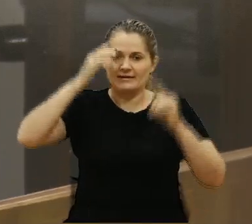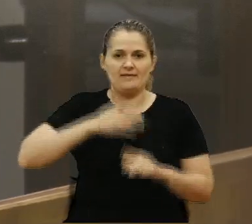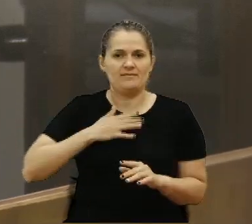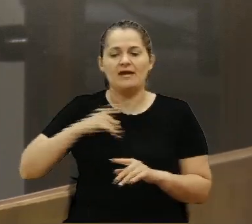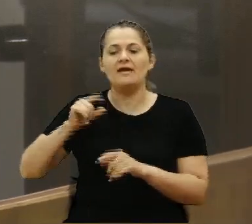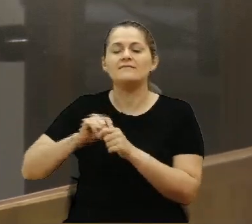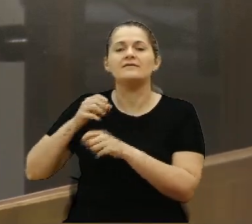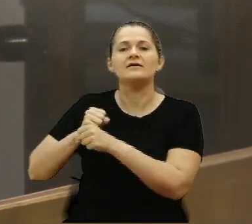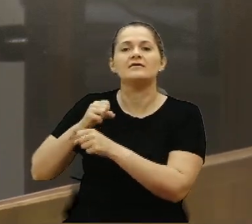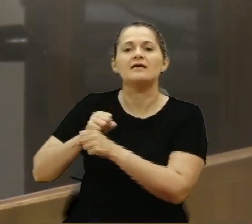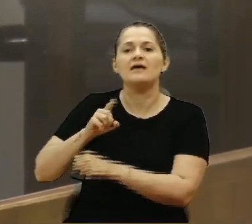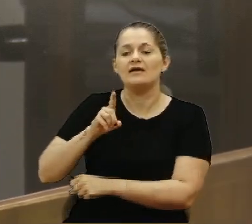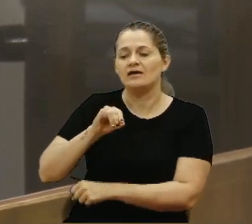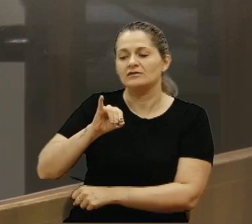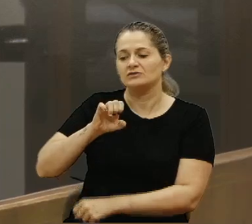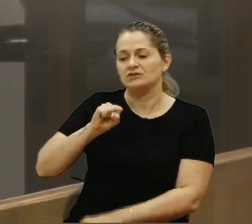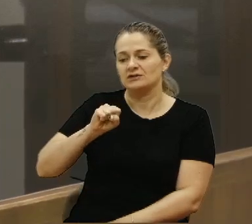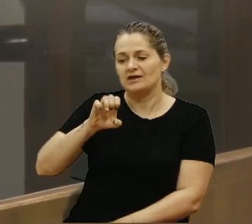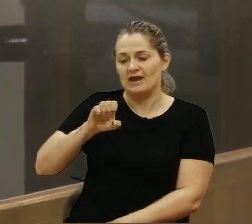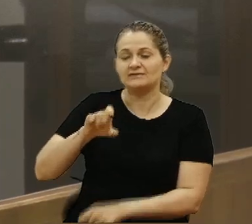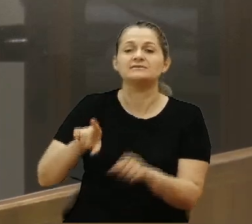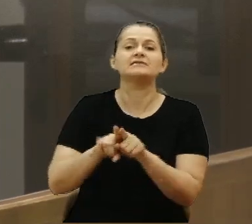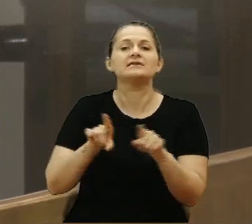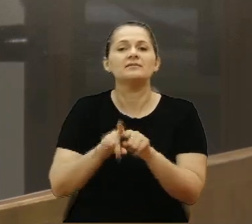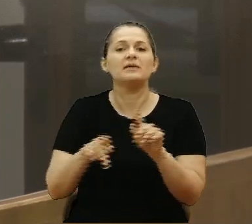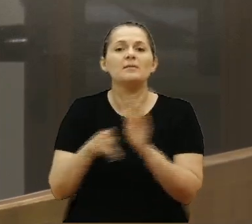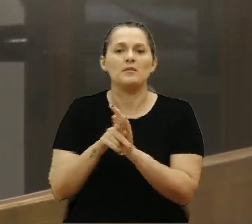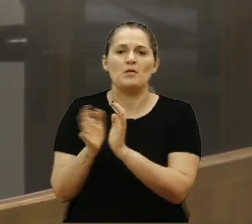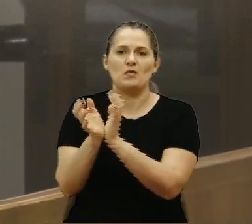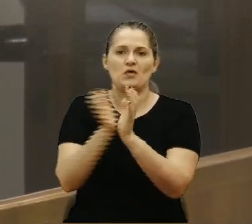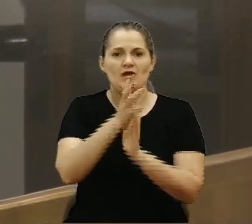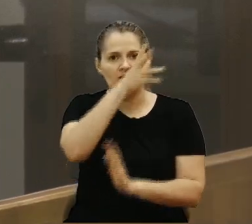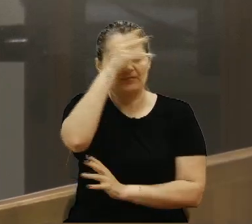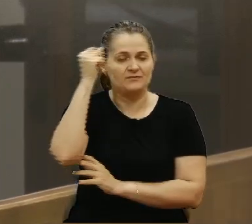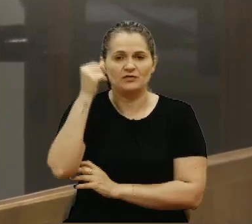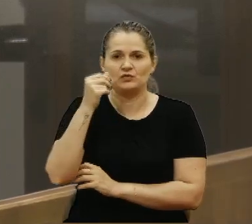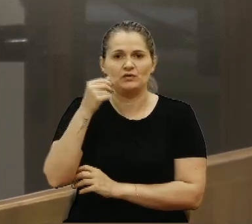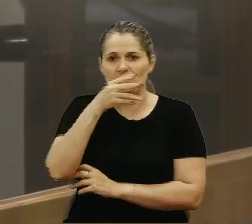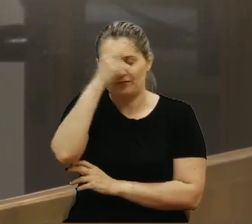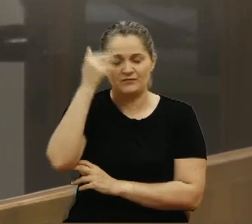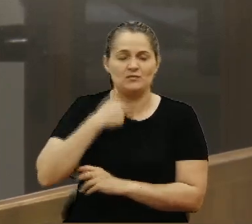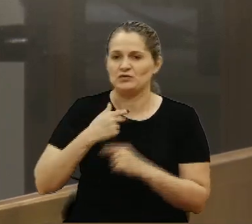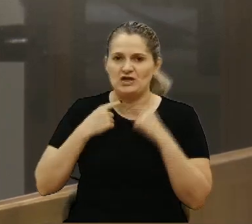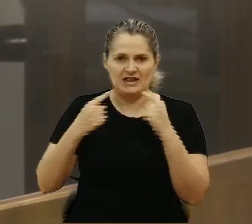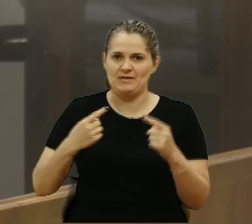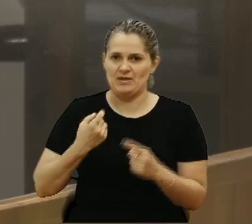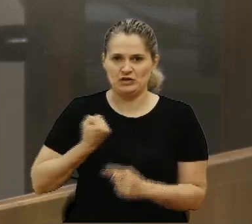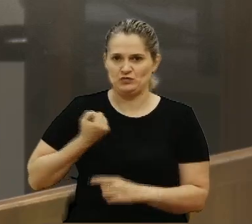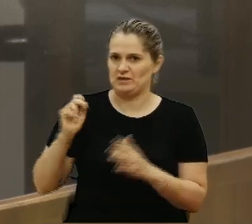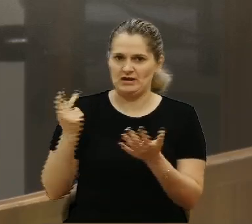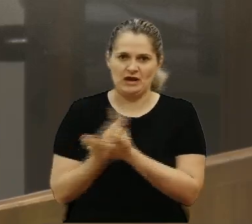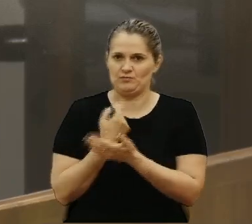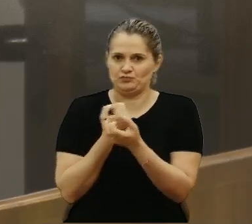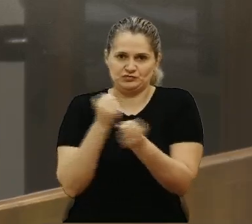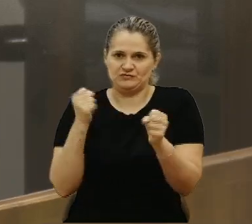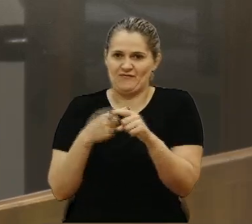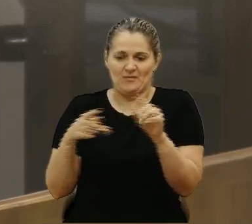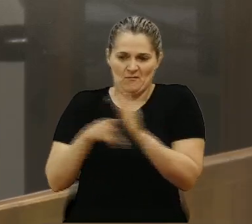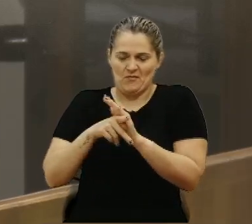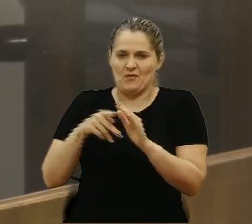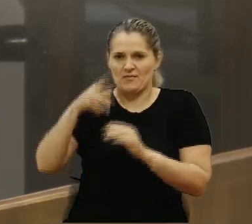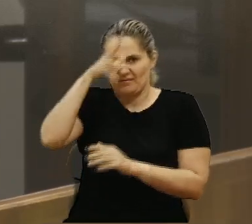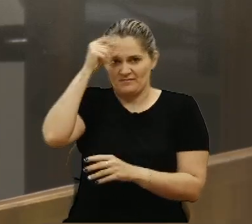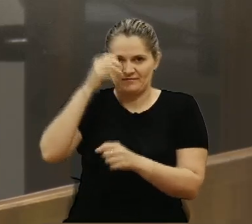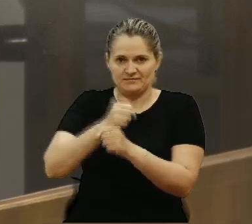é o DIES e os nossos próprios colegas, e a prefeitura não tem nem como contestar esses dados. Então, há espaço fiscal